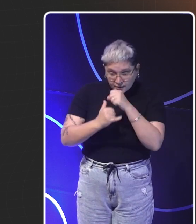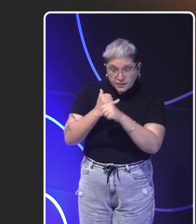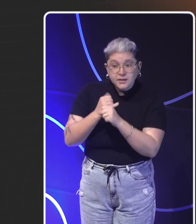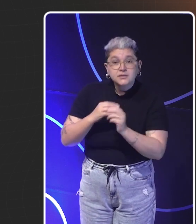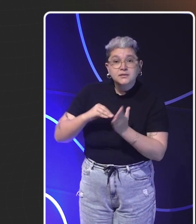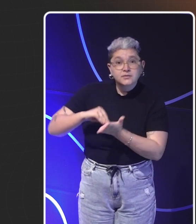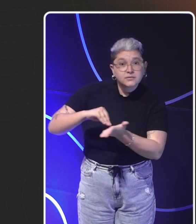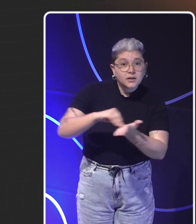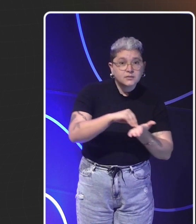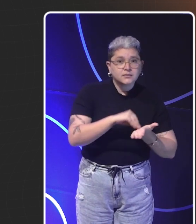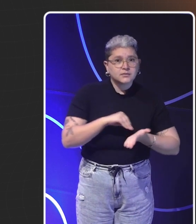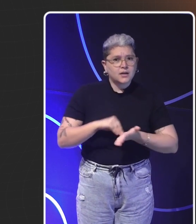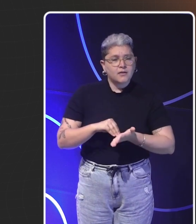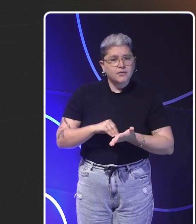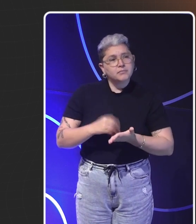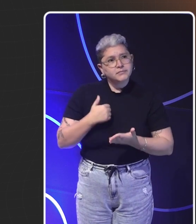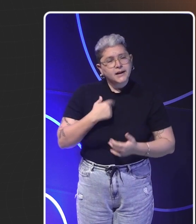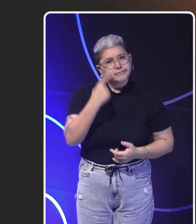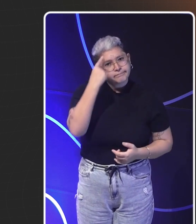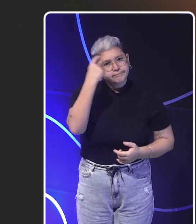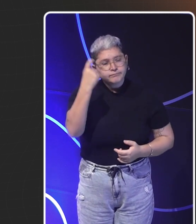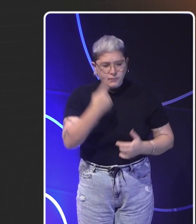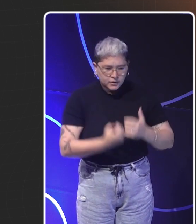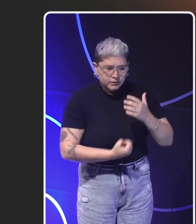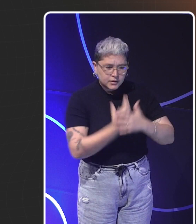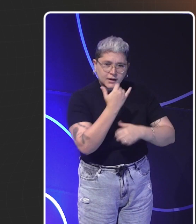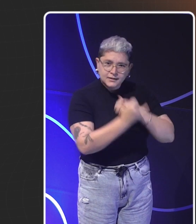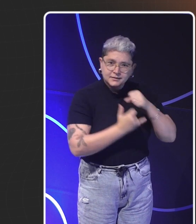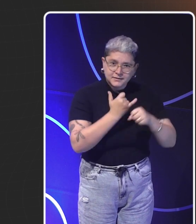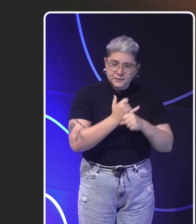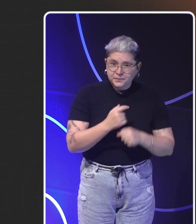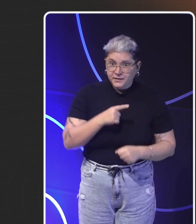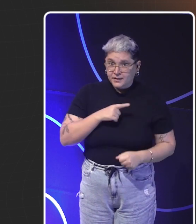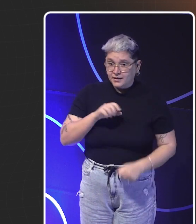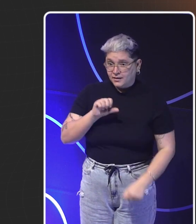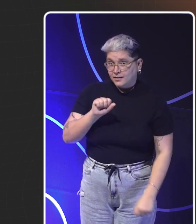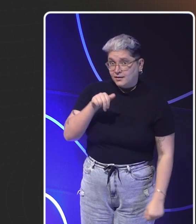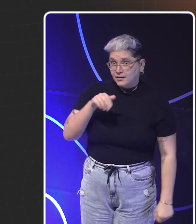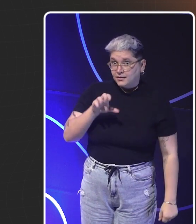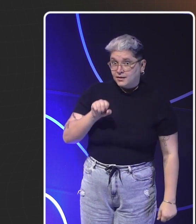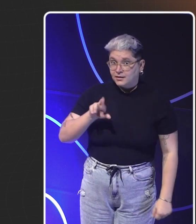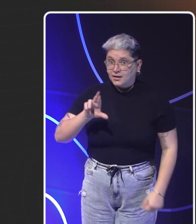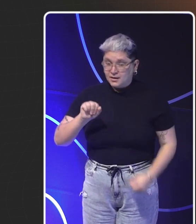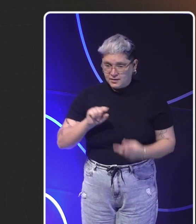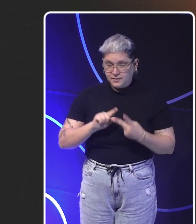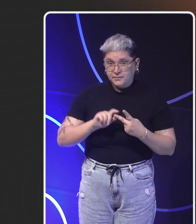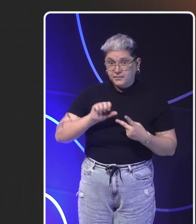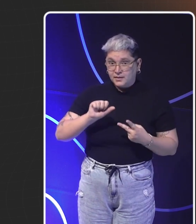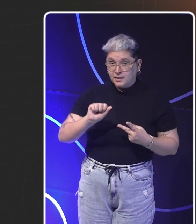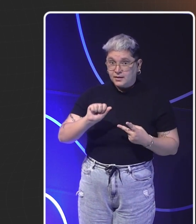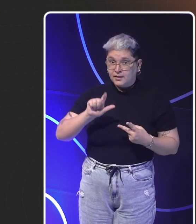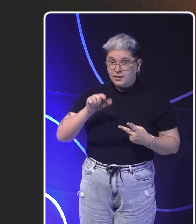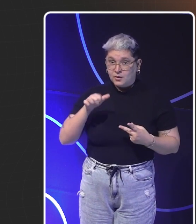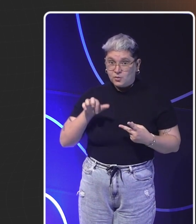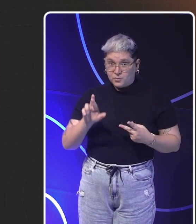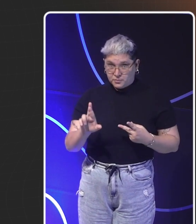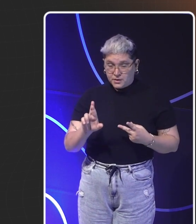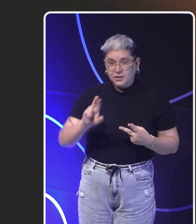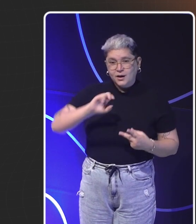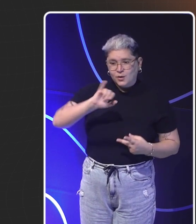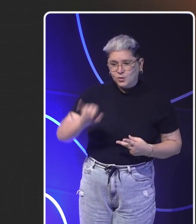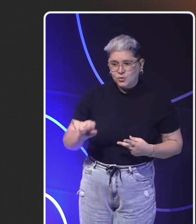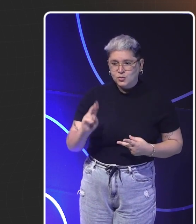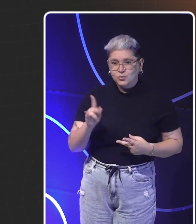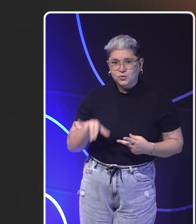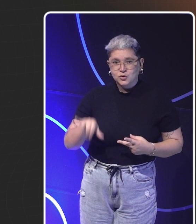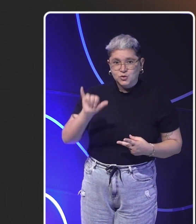internet contando as suas trajetórias. Está aqui comigo a Ana Clara, o Almi, conhecido aí na internet como Johnny Surdinho,